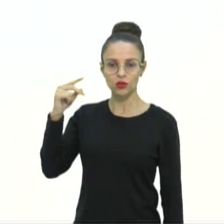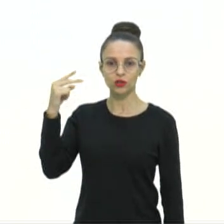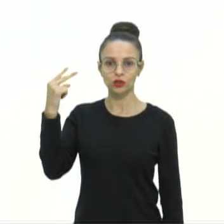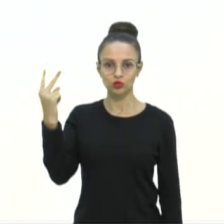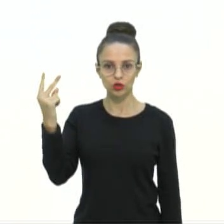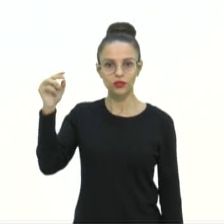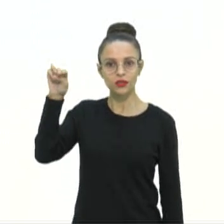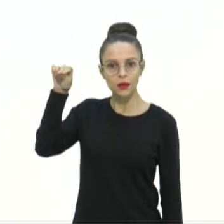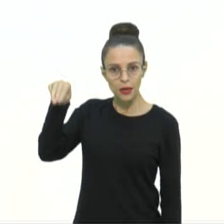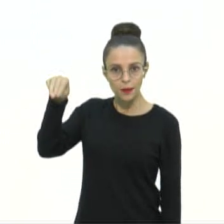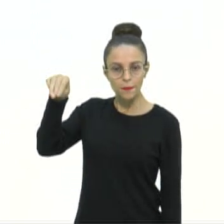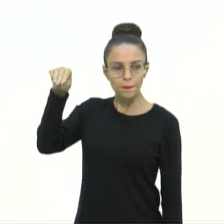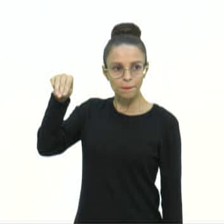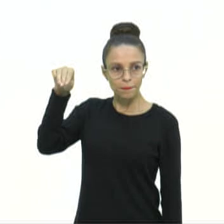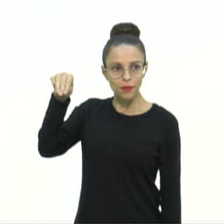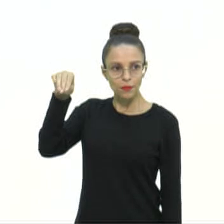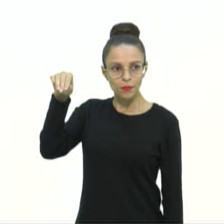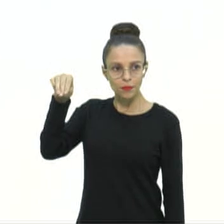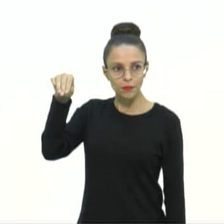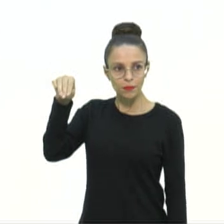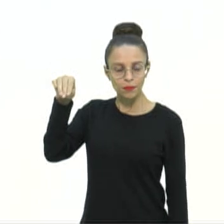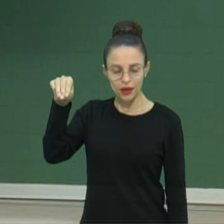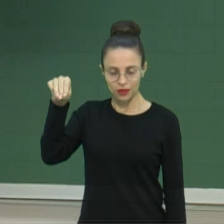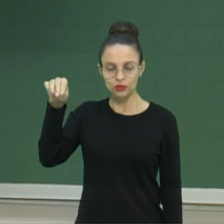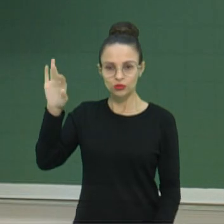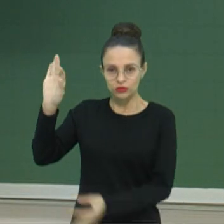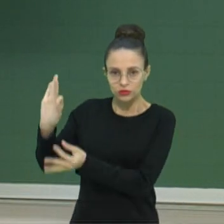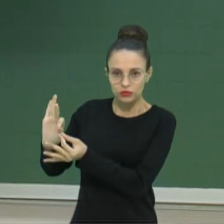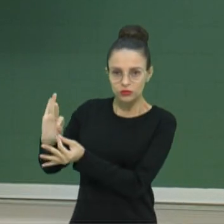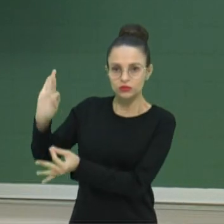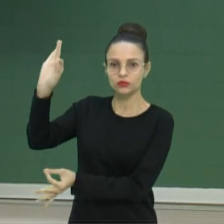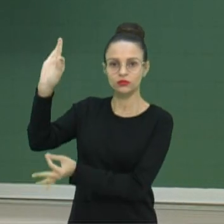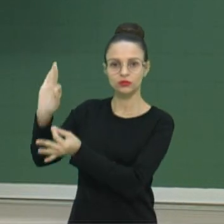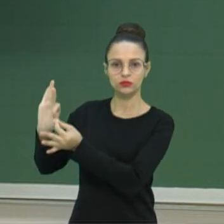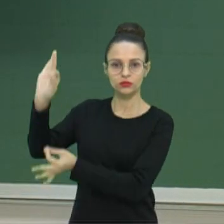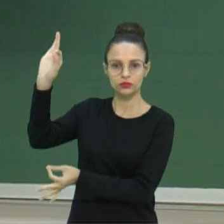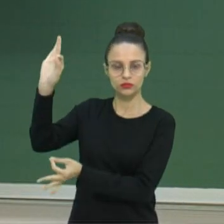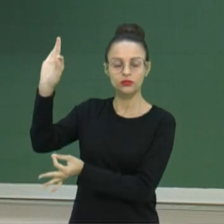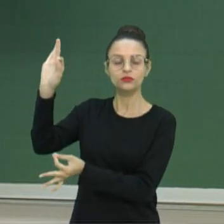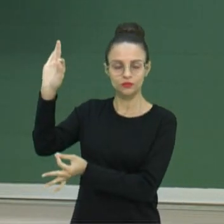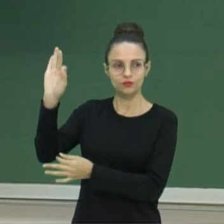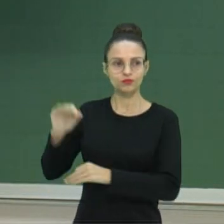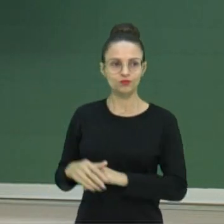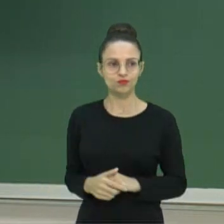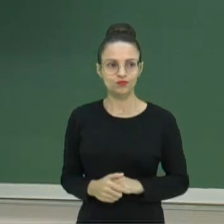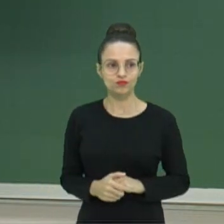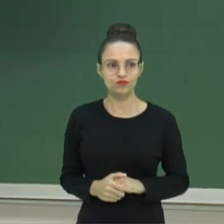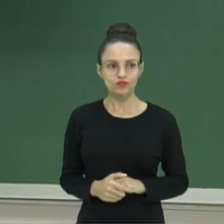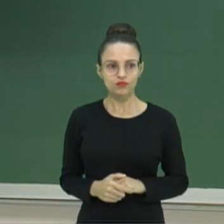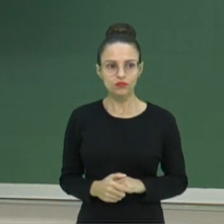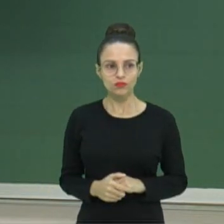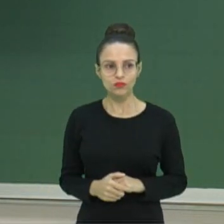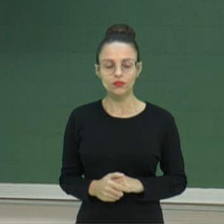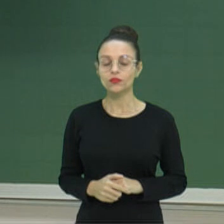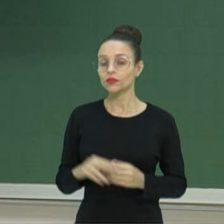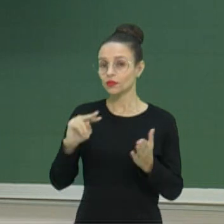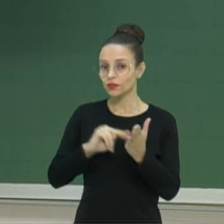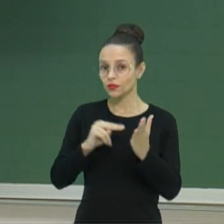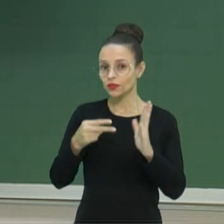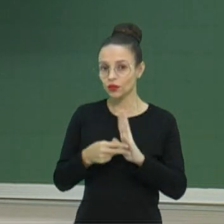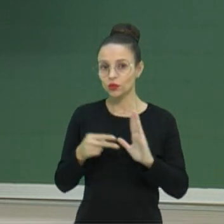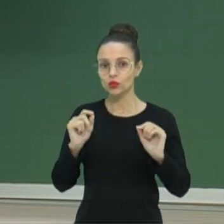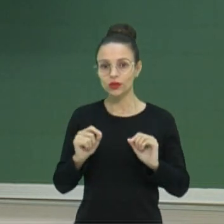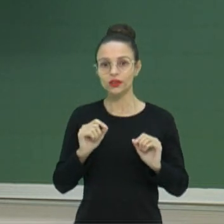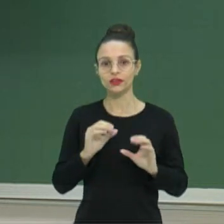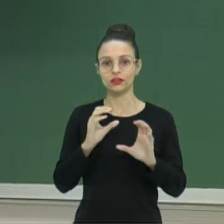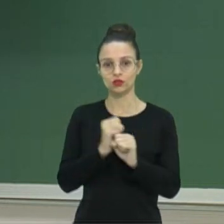3,2 metros, né? Do seu centro de massa, está a 3,2 metros acima, certo? Ou seja,